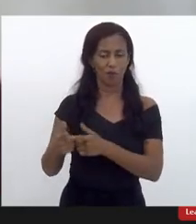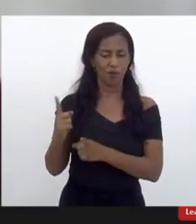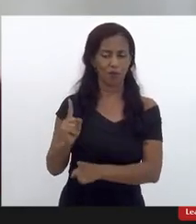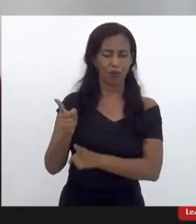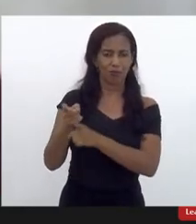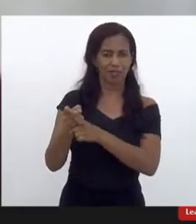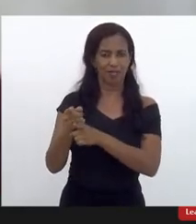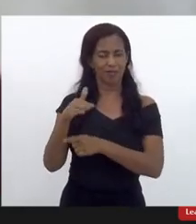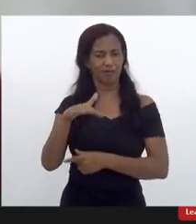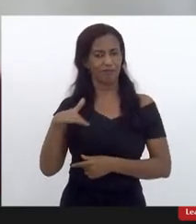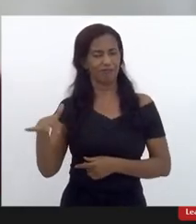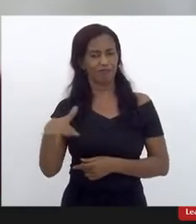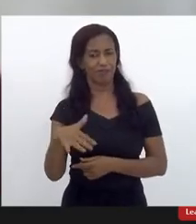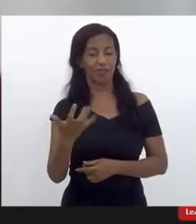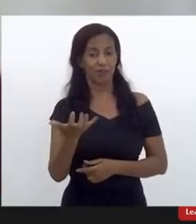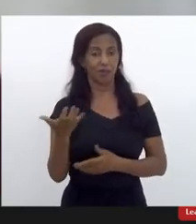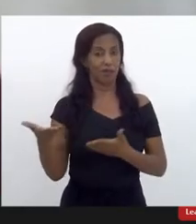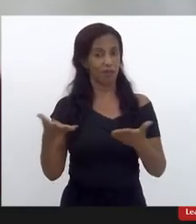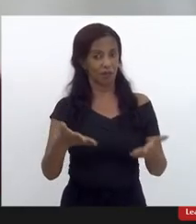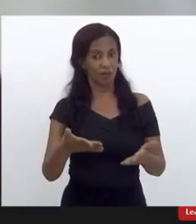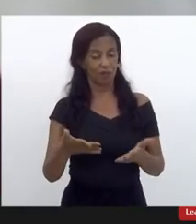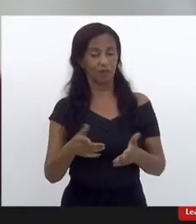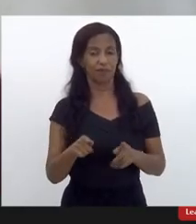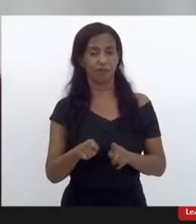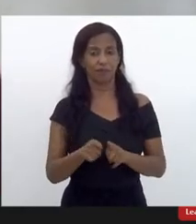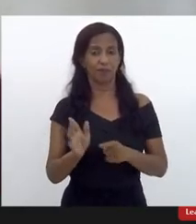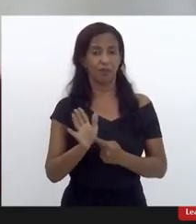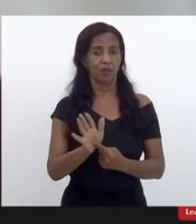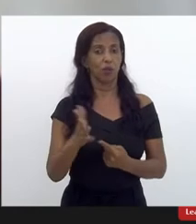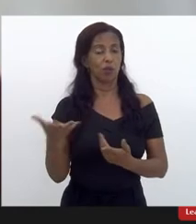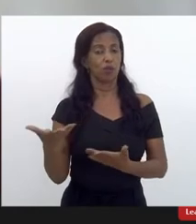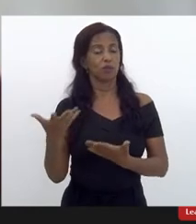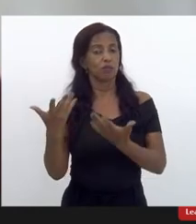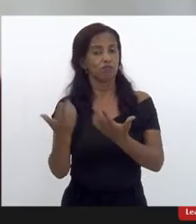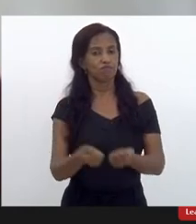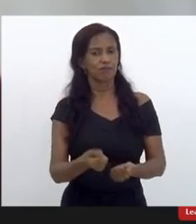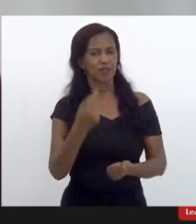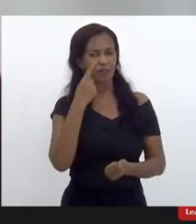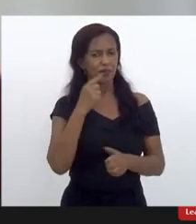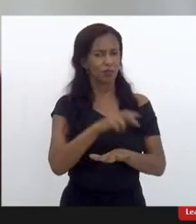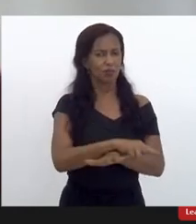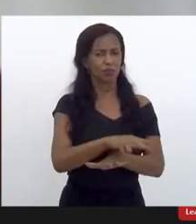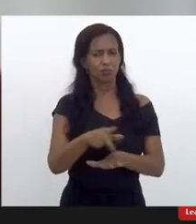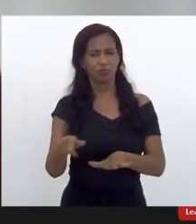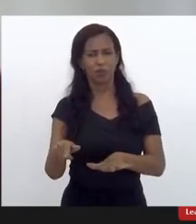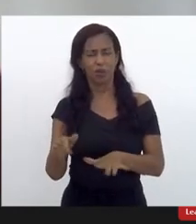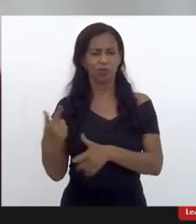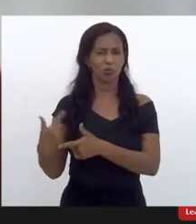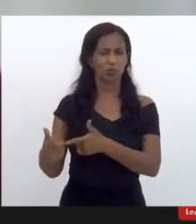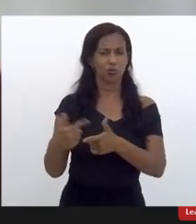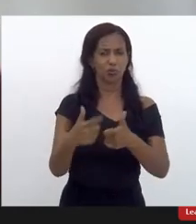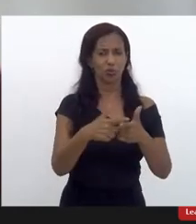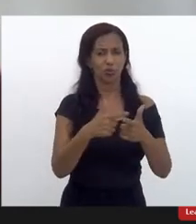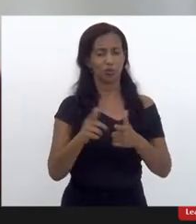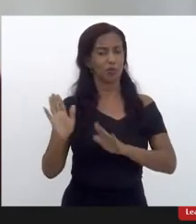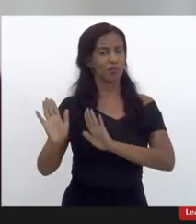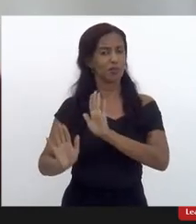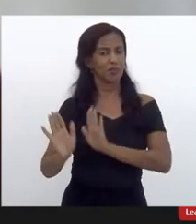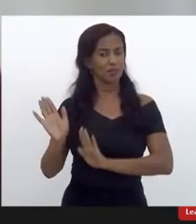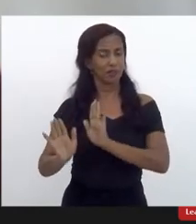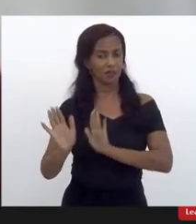rede. Eu quero aqui colocar que, quando assumimos, encontramos uma série de demandas represadas, as